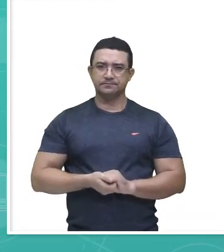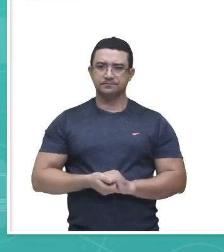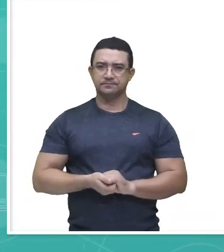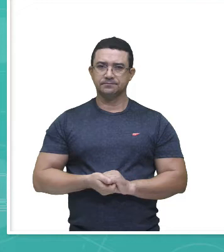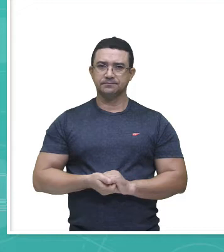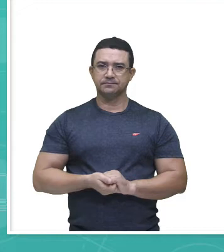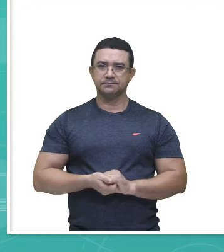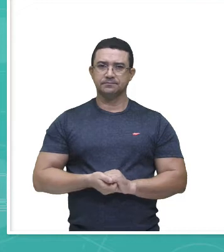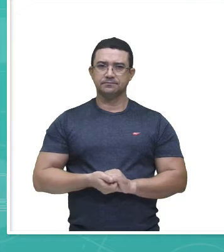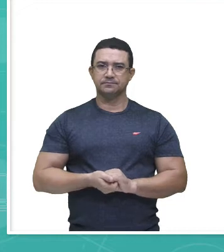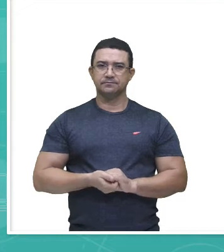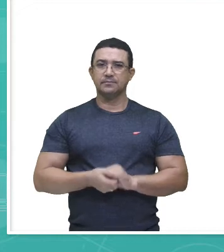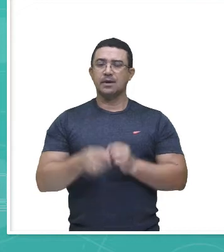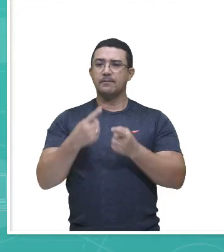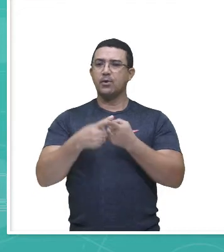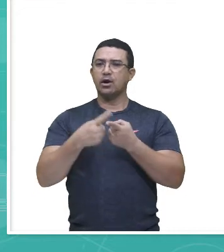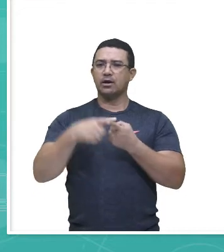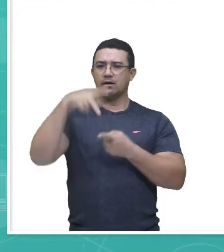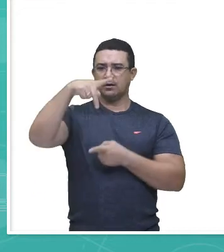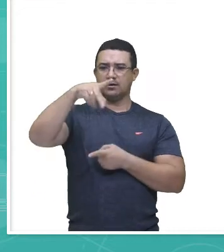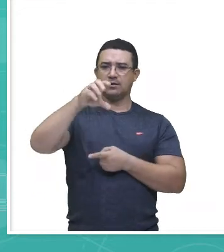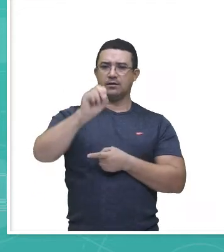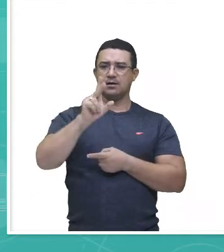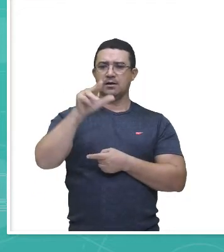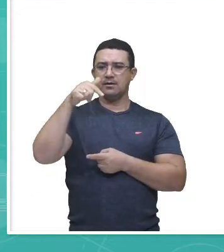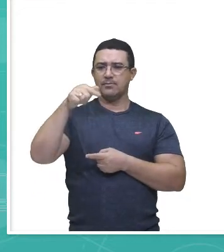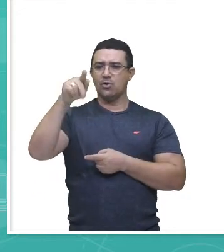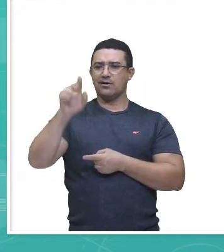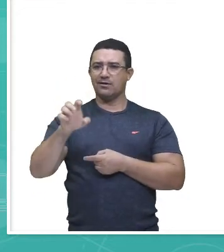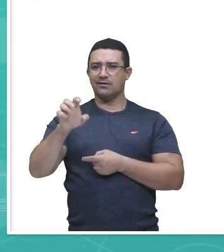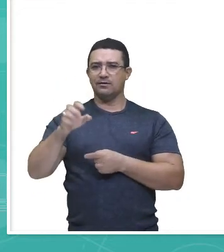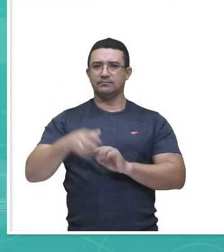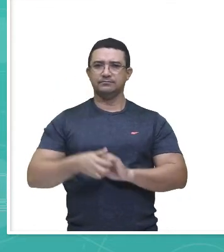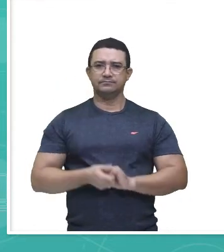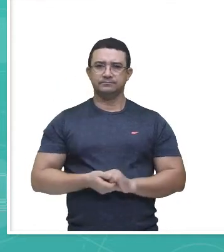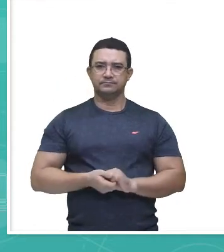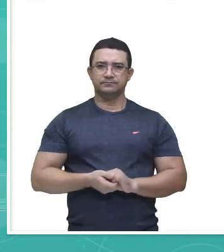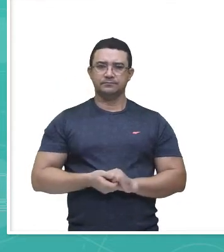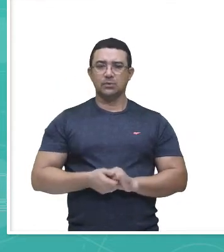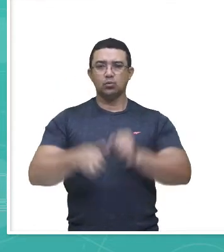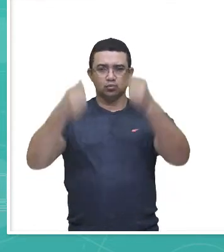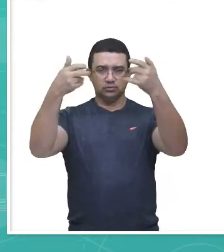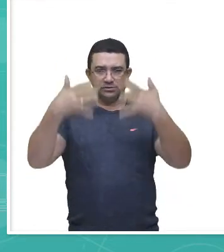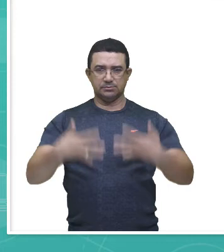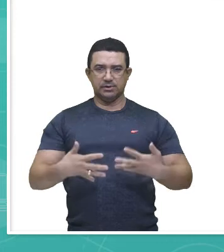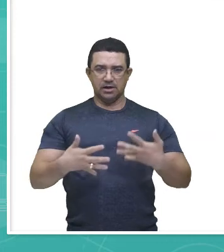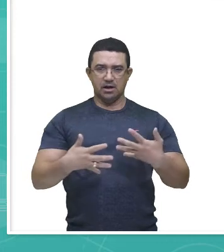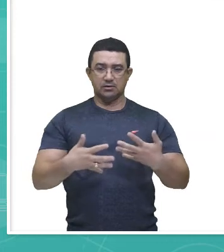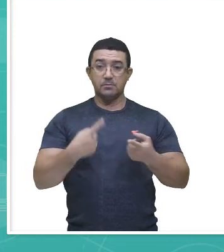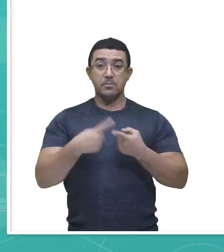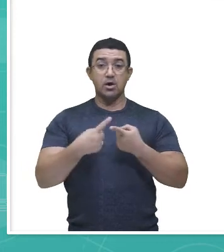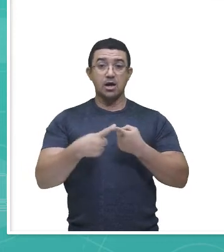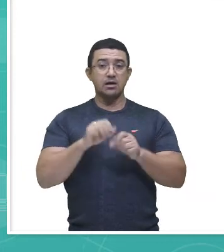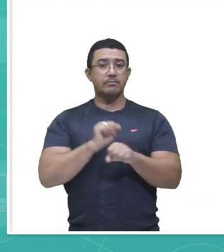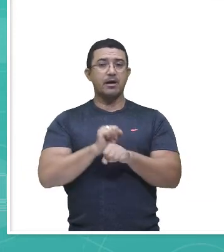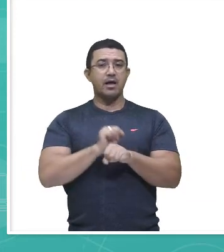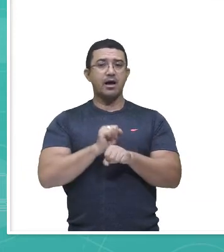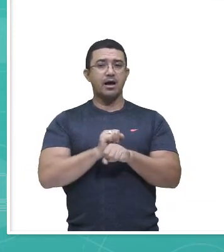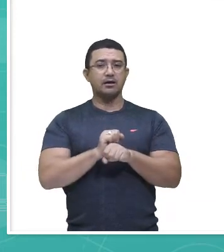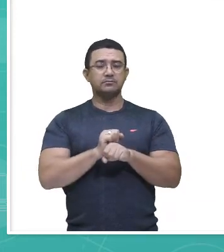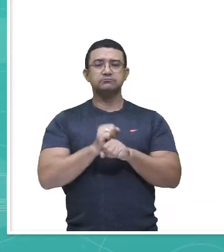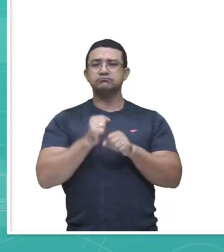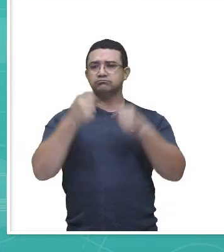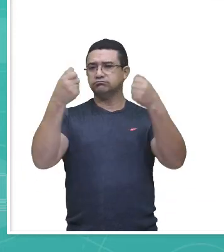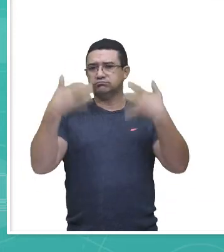E esperavam porque sabiam de sua indecisão, né? Que eu estou explicando o porquê esperavam. Então,